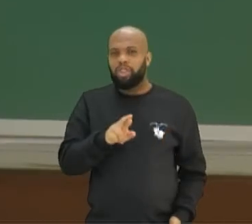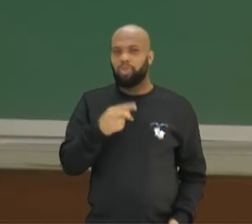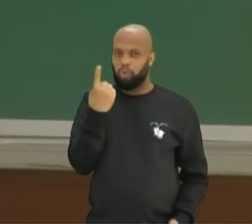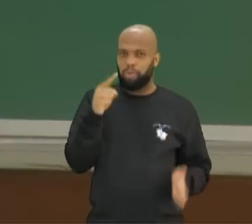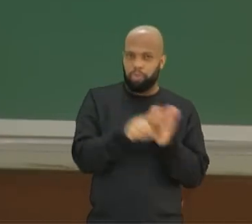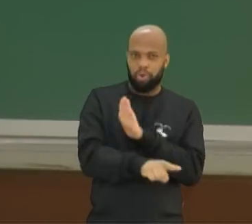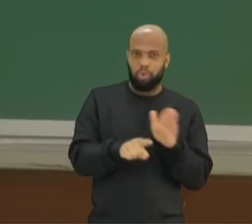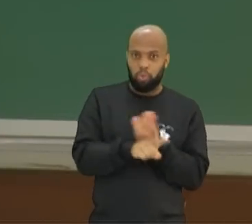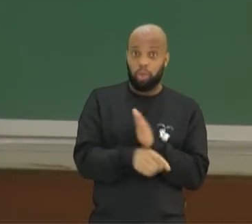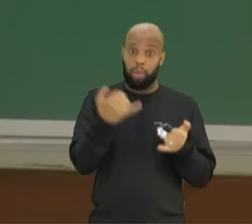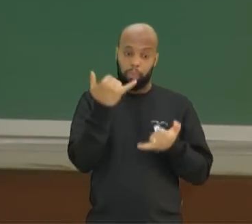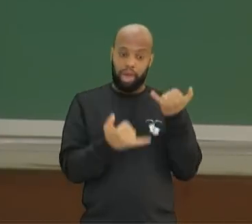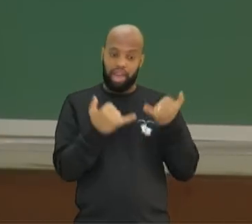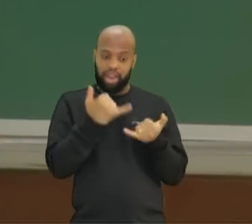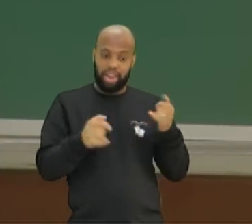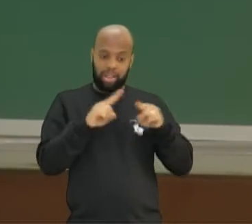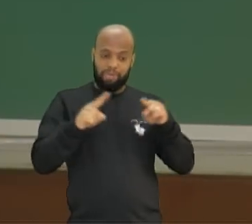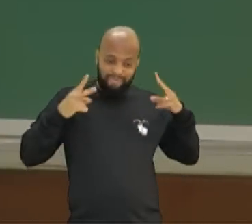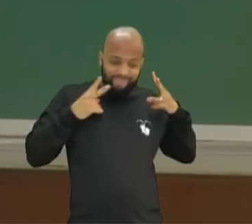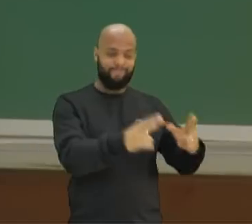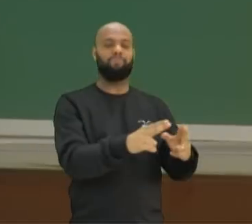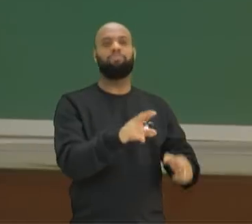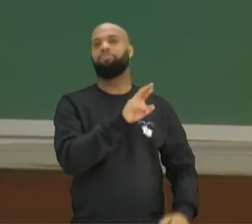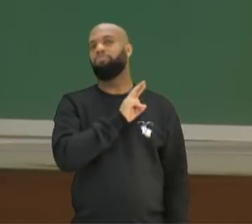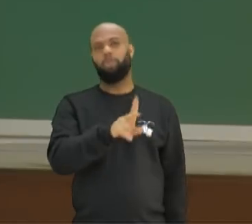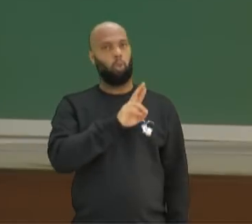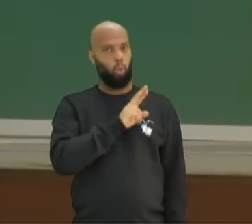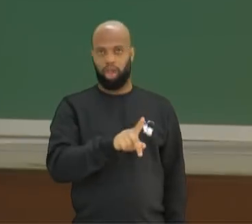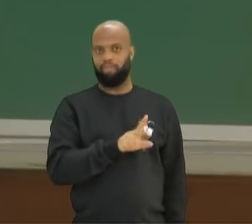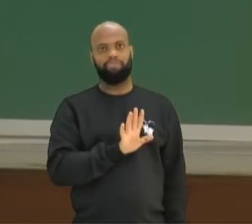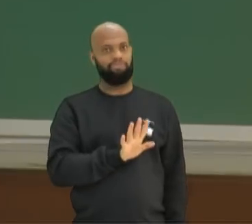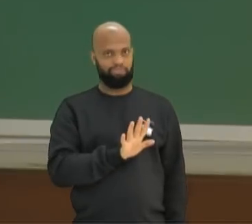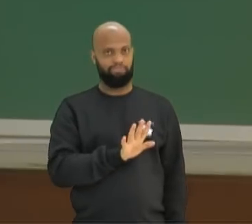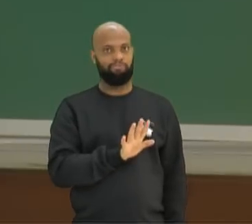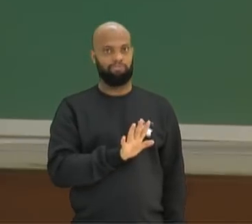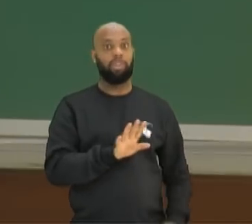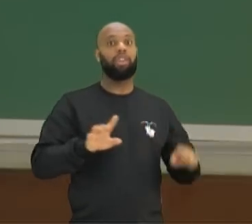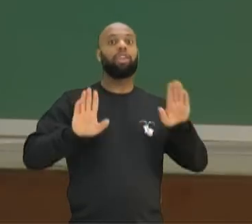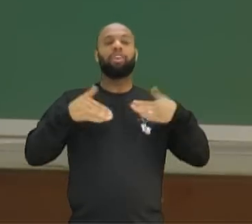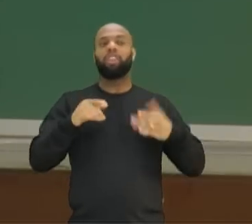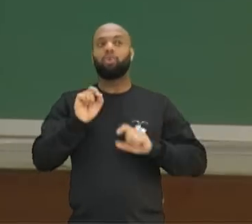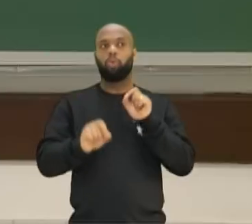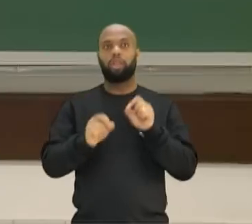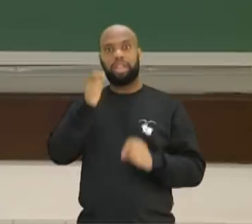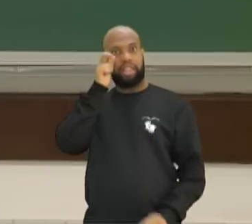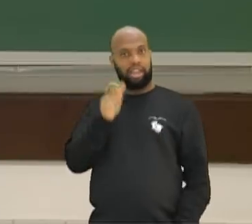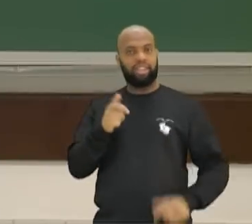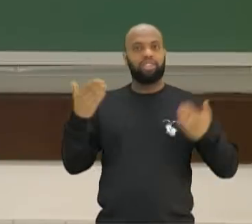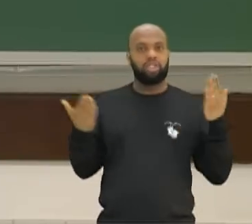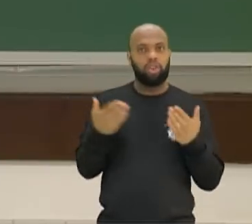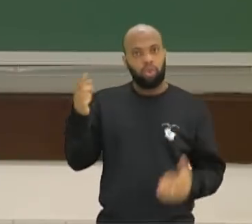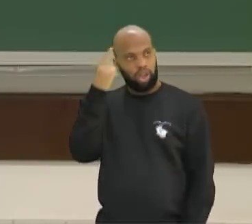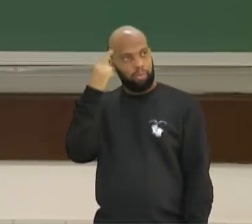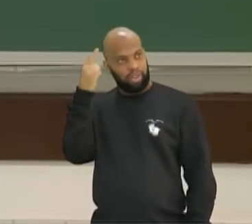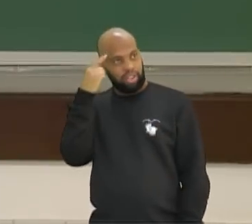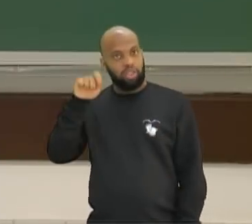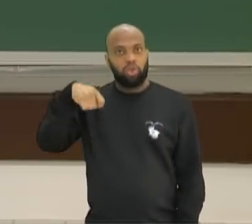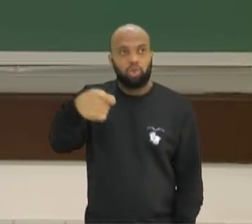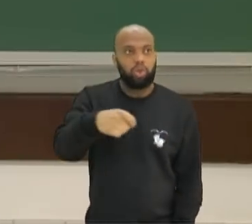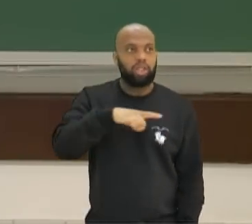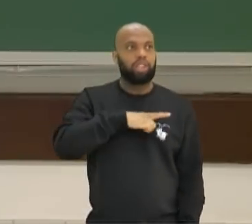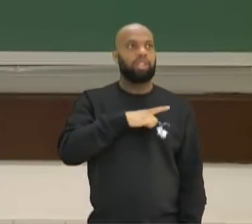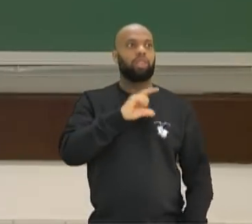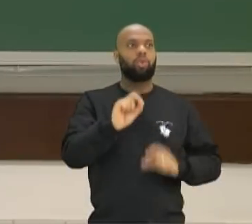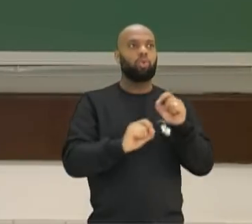Que elas são parecidas, mas elas não são idênticas. Então é bem interessante a gente pensar sobre essa questão,